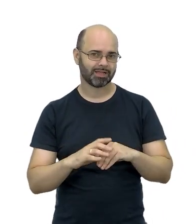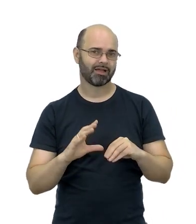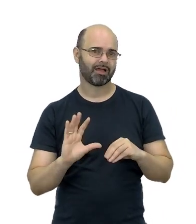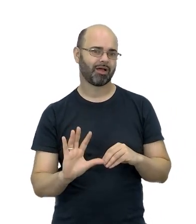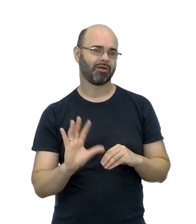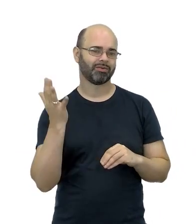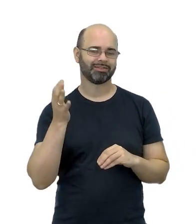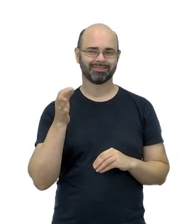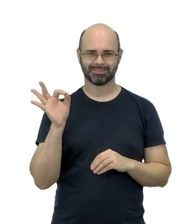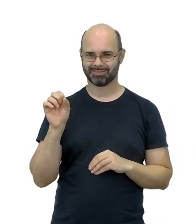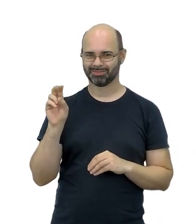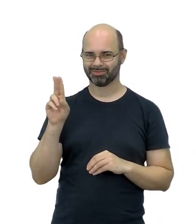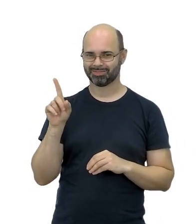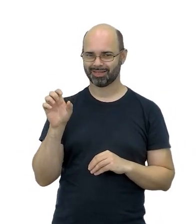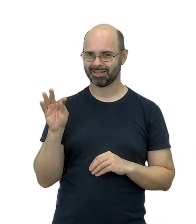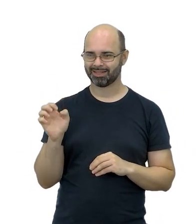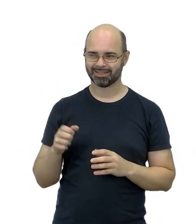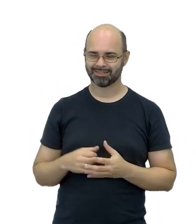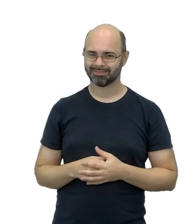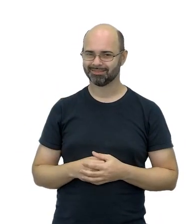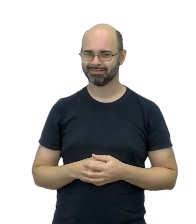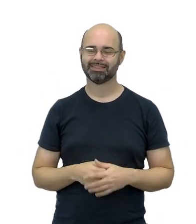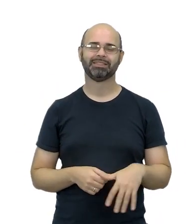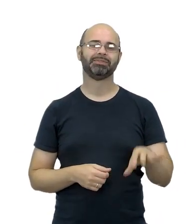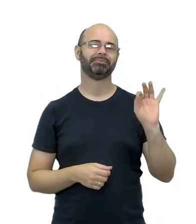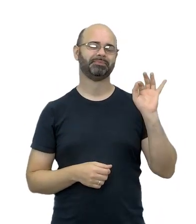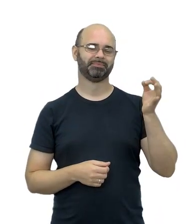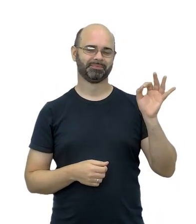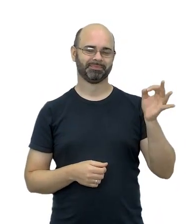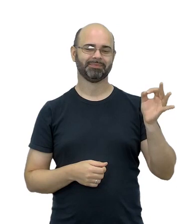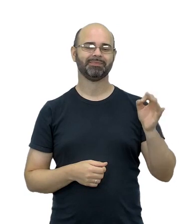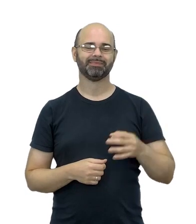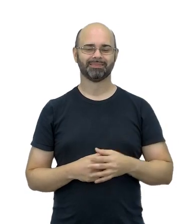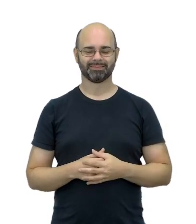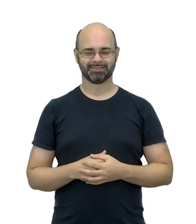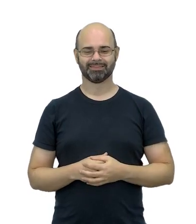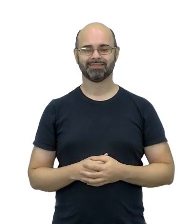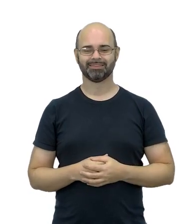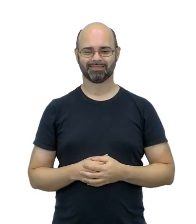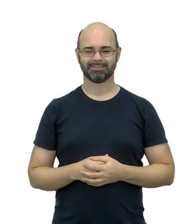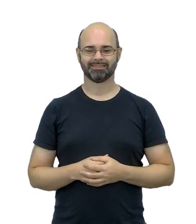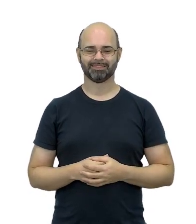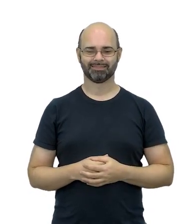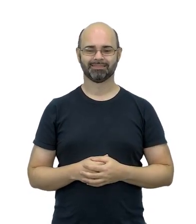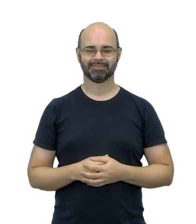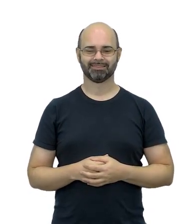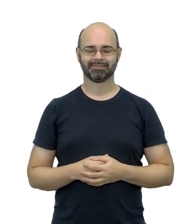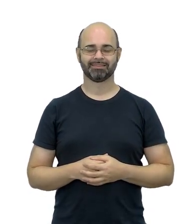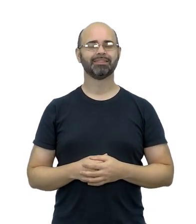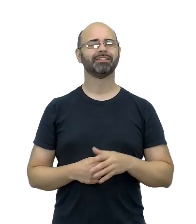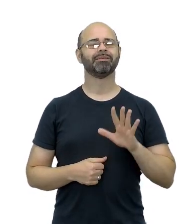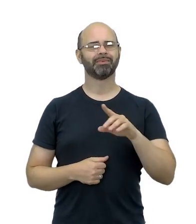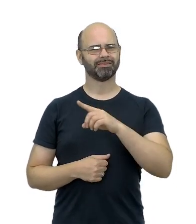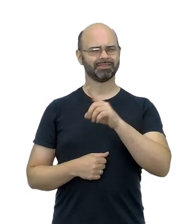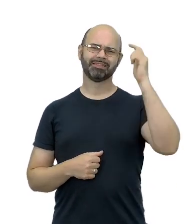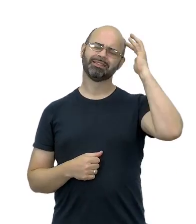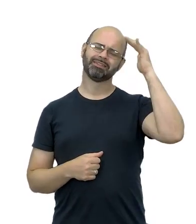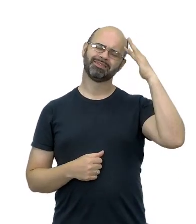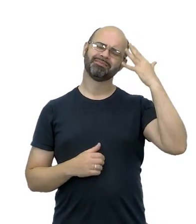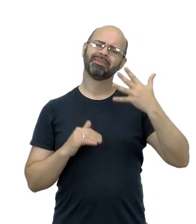é, Suzete? É isso mesmo. Na verdade, assim, eu só queria... vocês devem estar se perguntando, mas nível